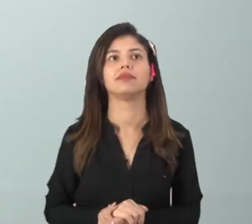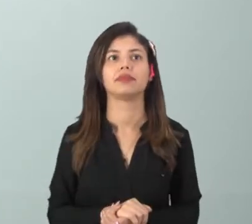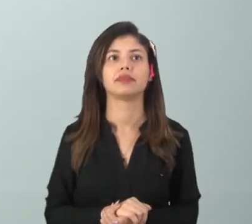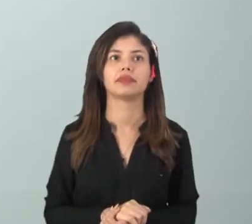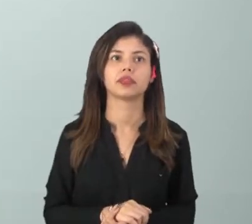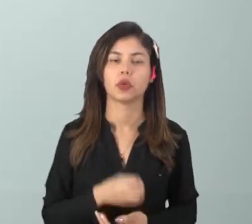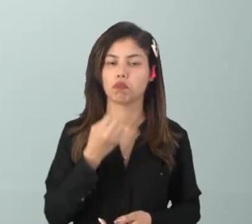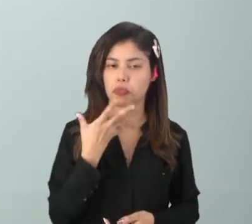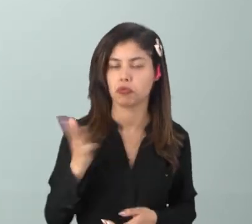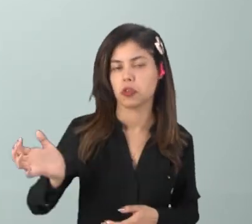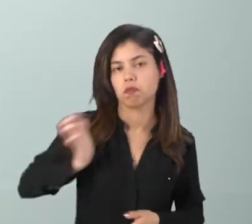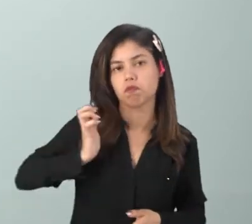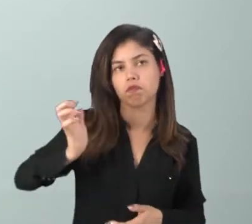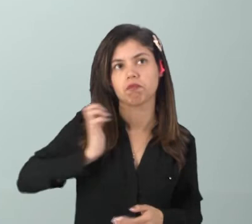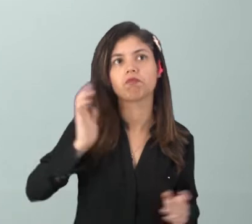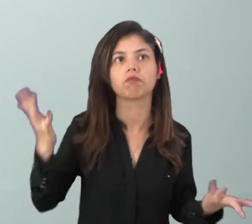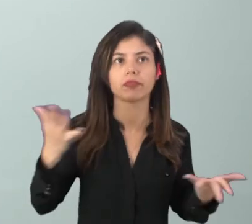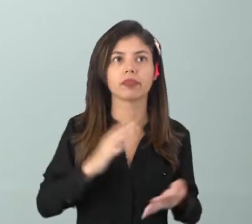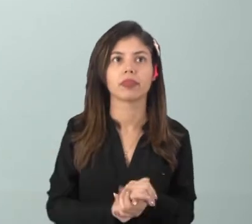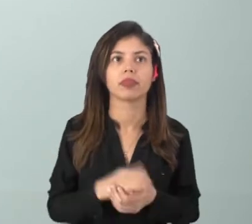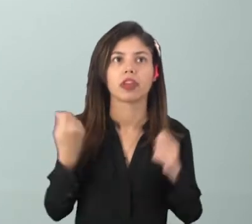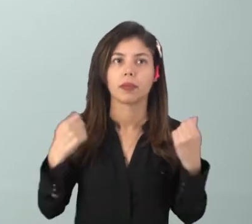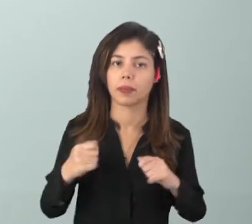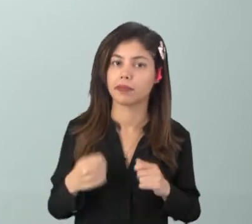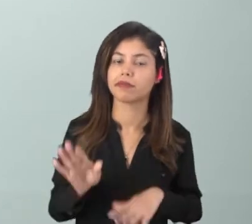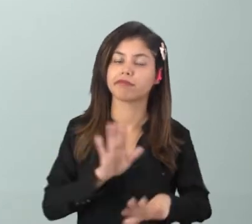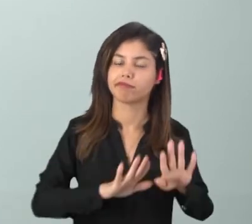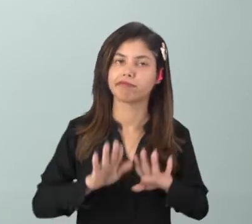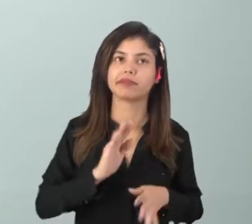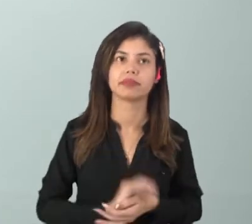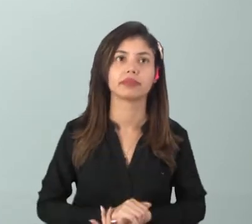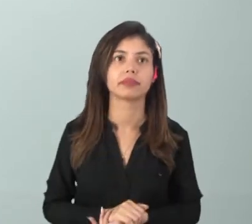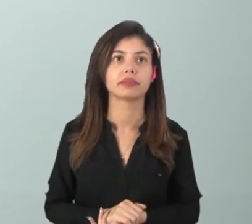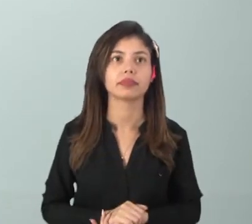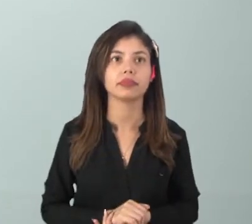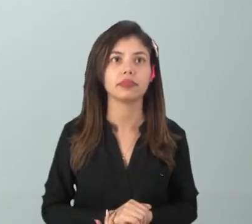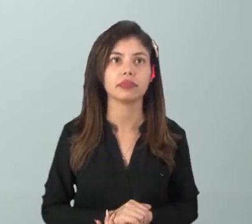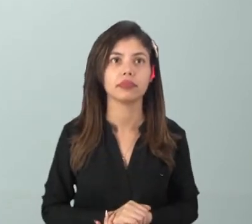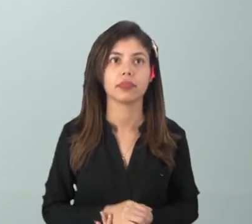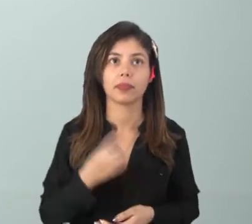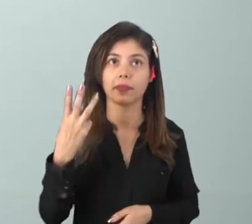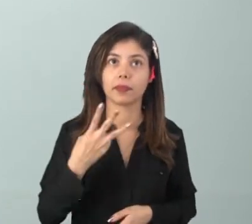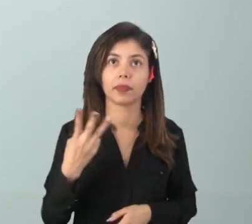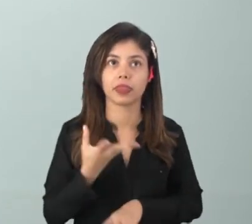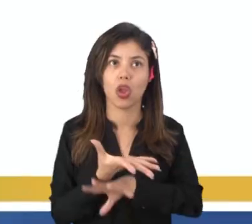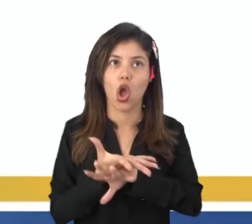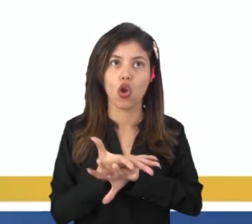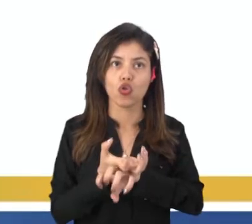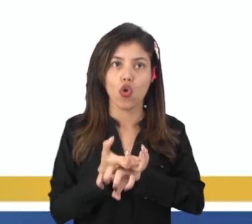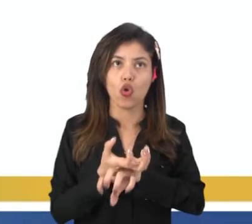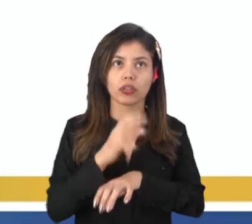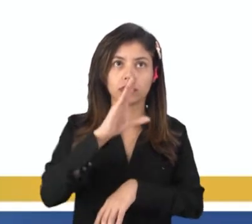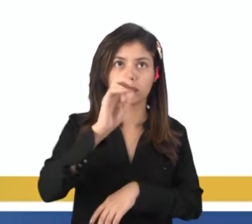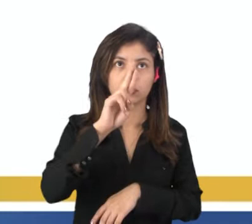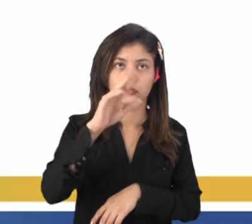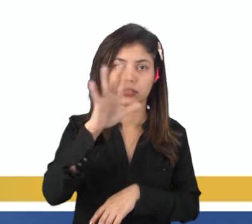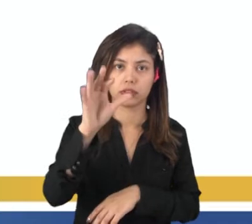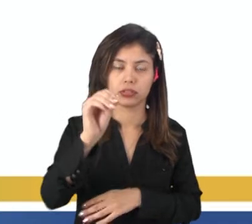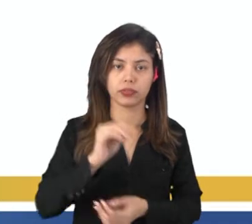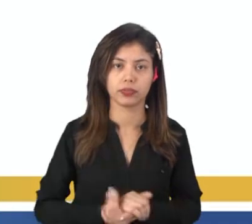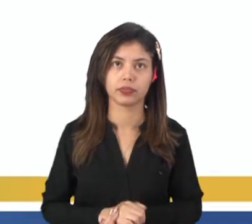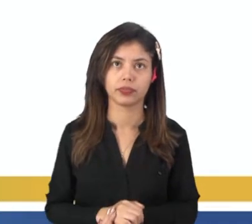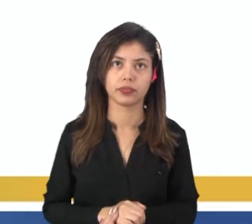é um bioma muito rico e que merece ser protegido, tá? Terceiro bioma, Cerrado. Onde é que está o Cerrado?